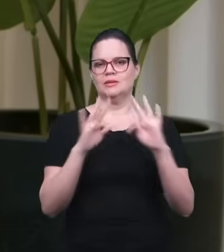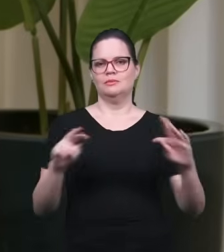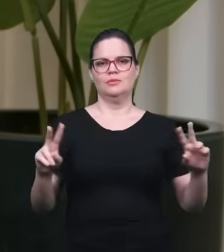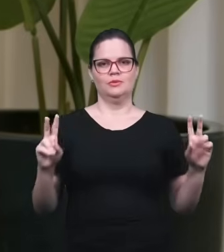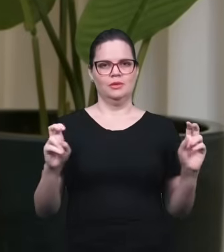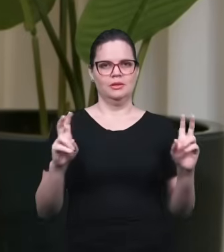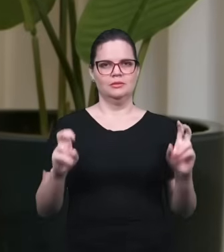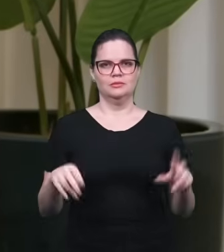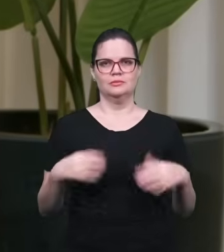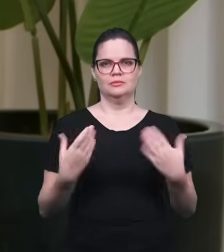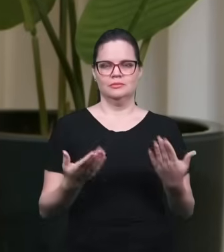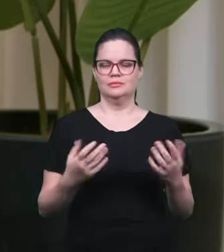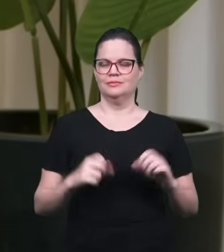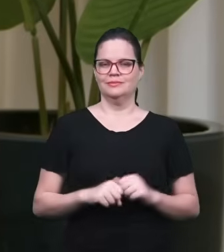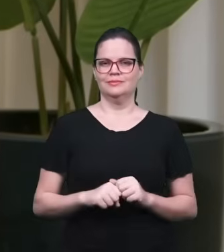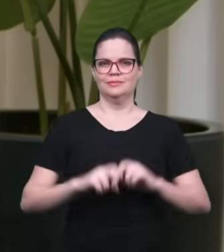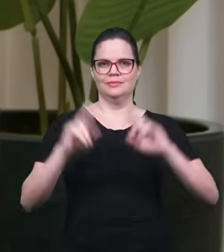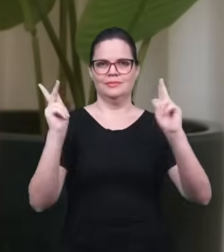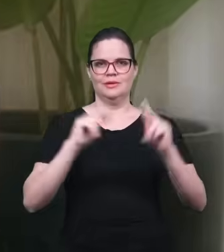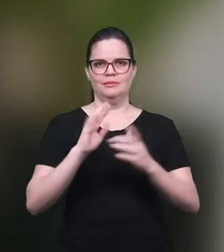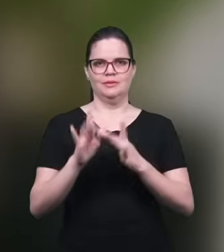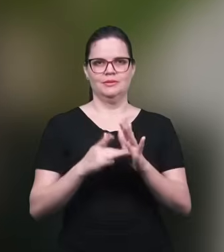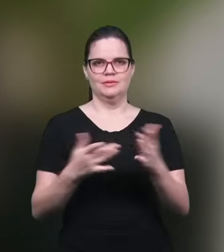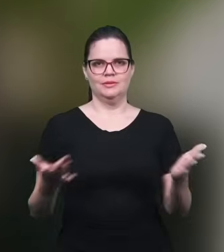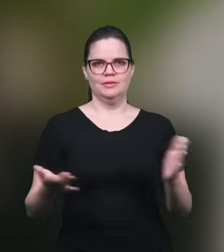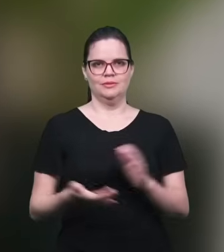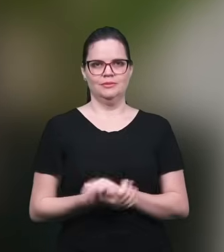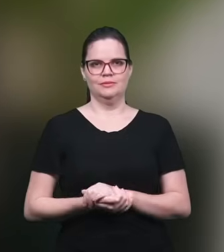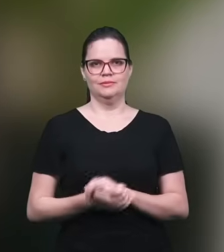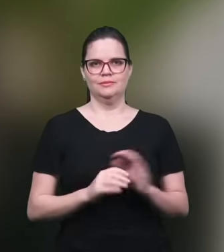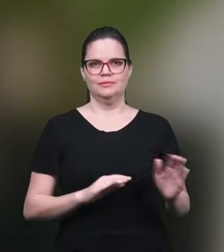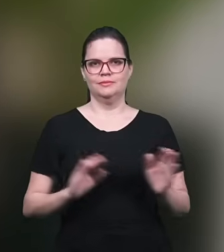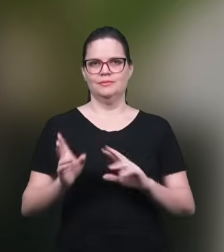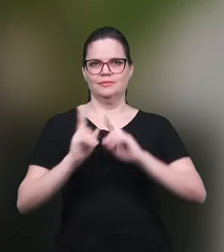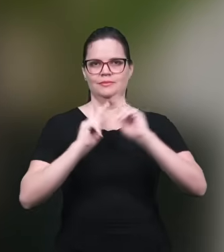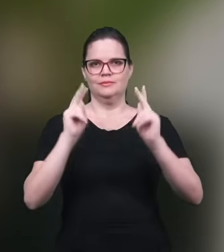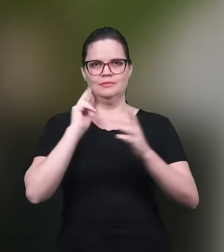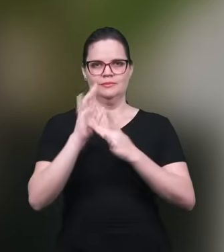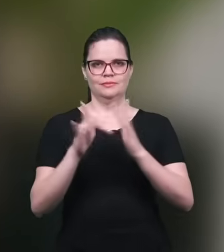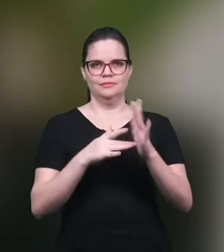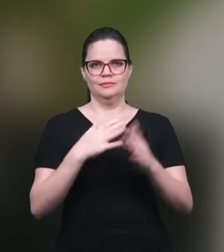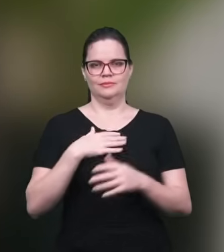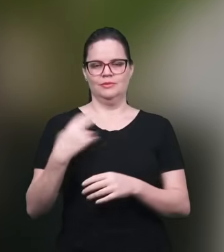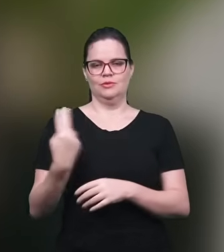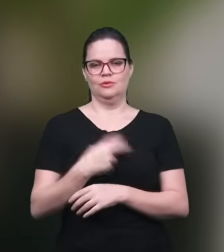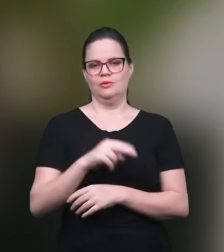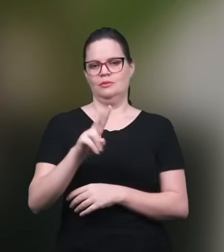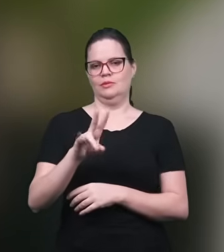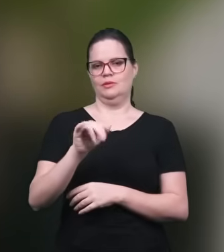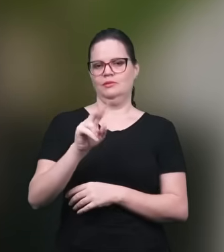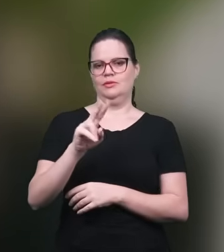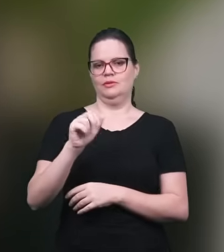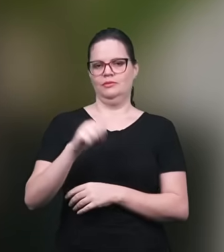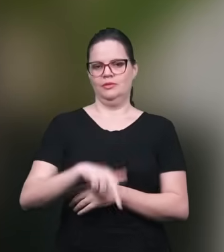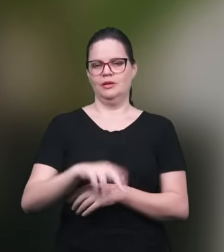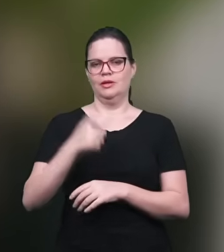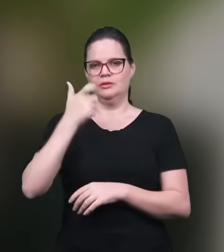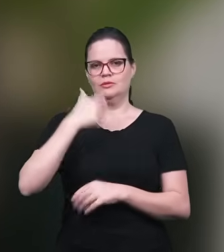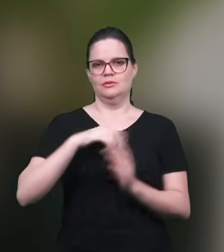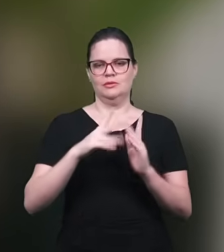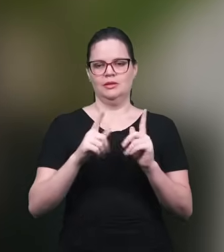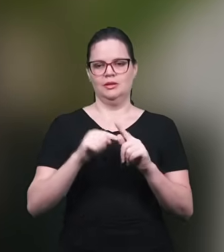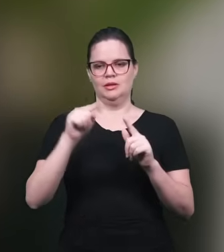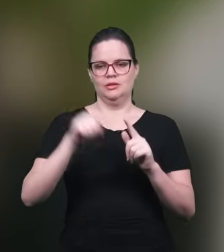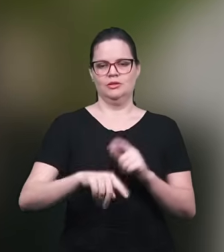assunto. Vivian, a paz do Senhor Jesus. A paz do Senhor Jesus, me chamo Vivian, sou aqui da igreja da Vila Nova,